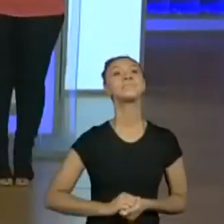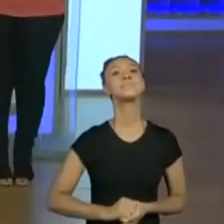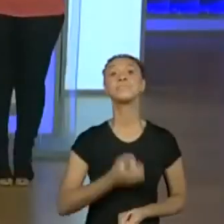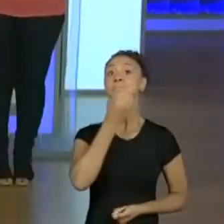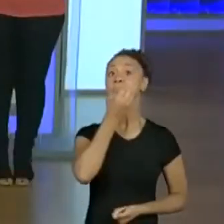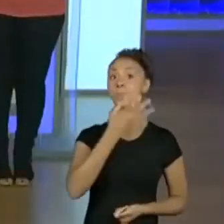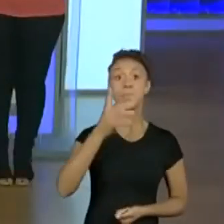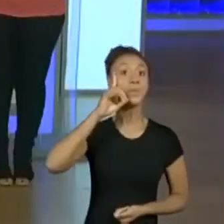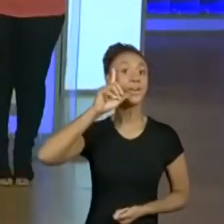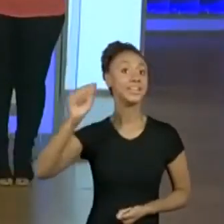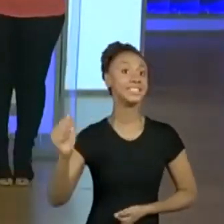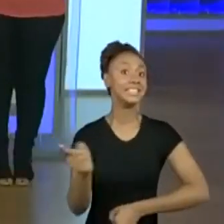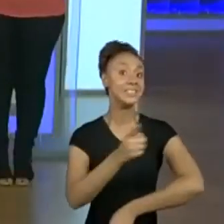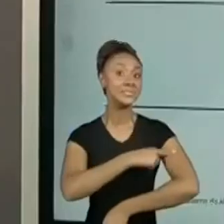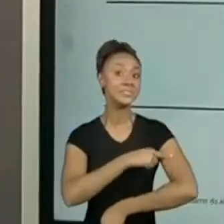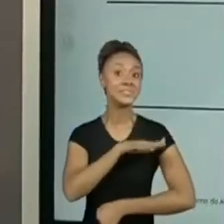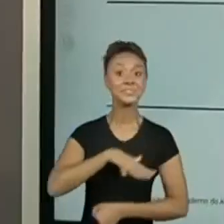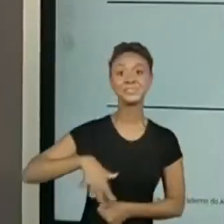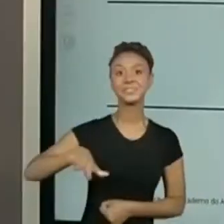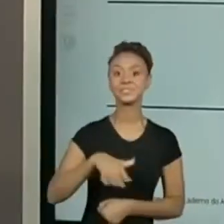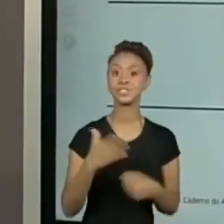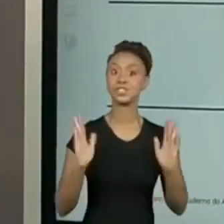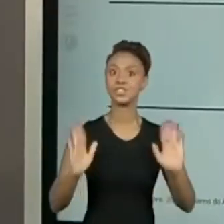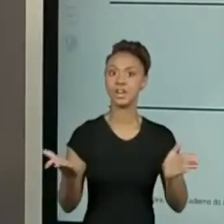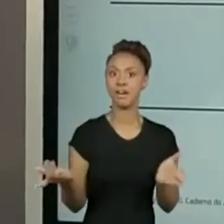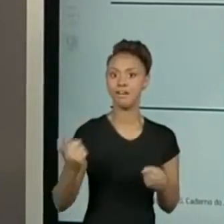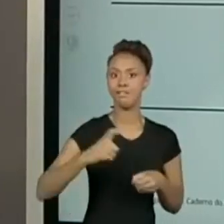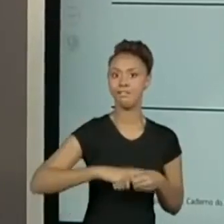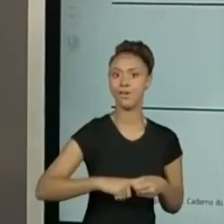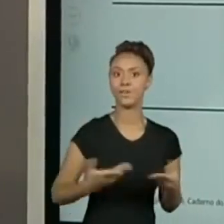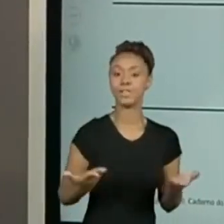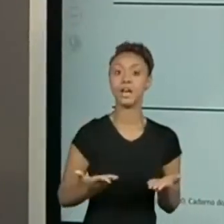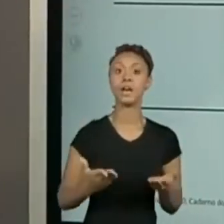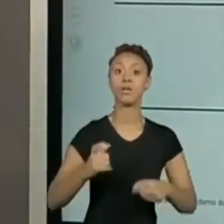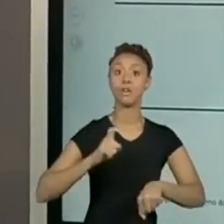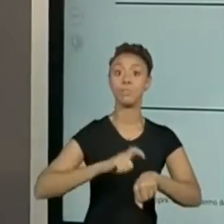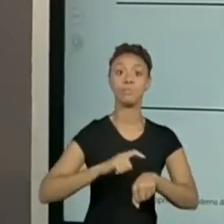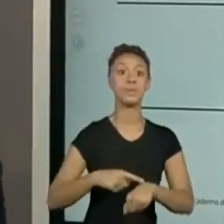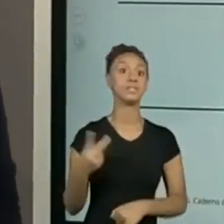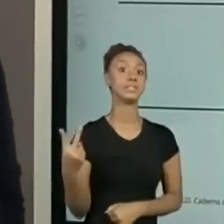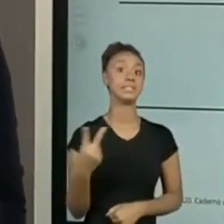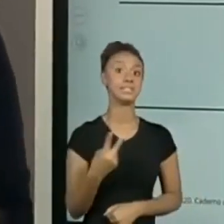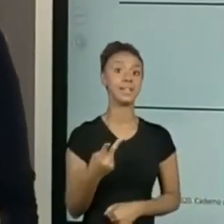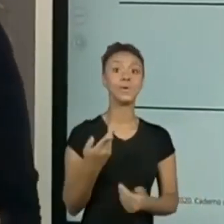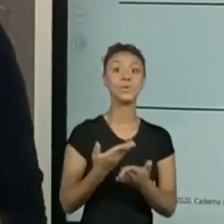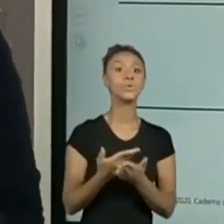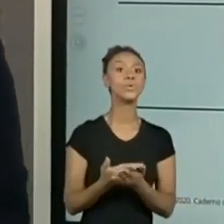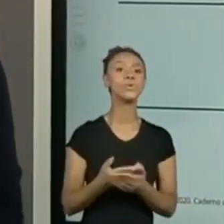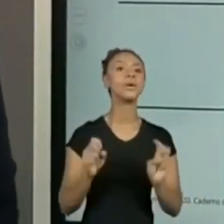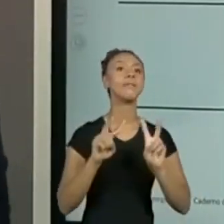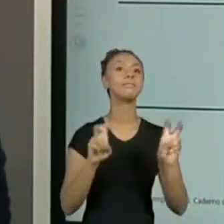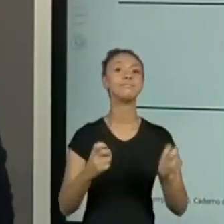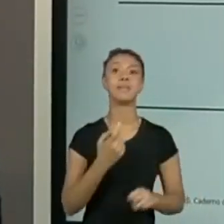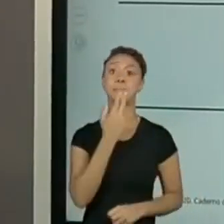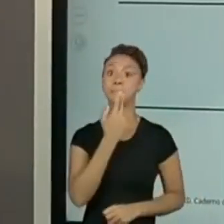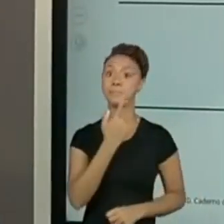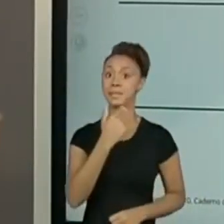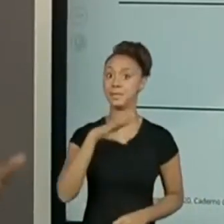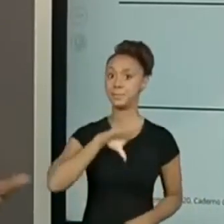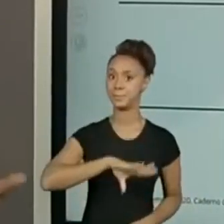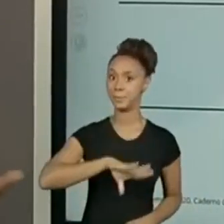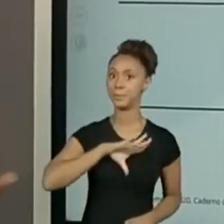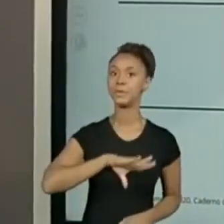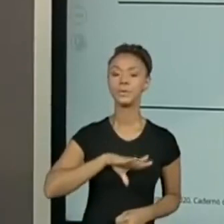Bom dia, turma do primeiro ano. Voltamos para o nosso segundo momento dessa aula de língua portuguesa,